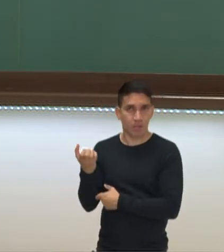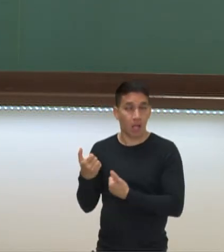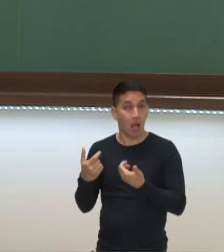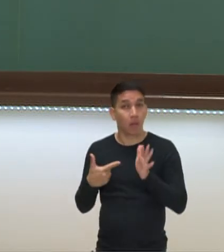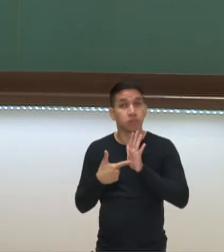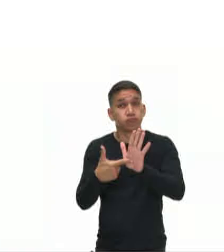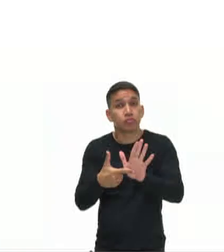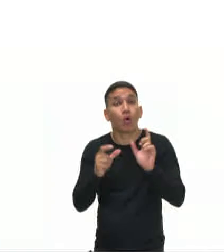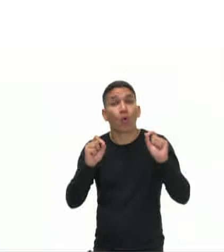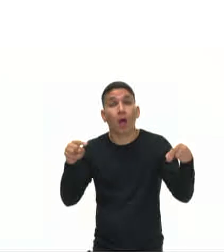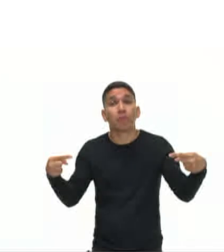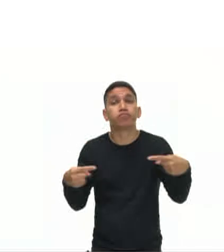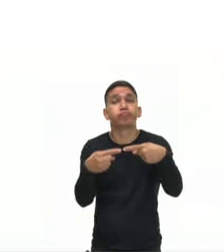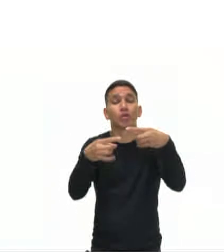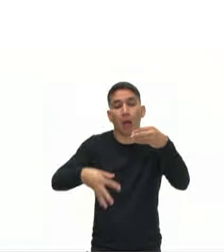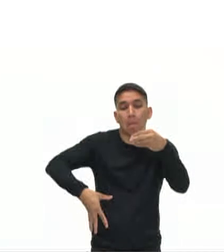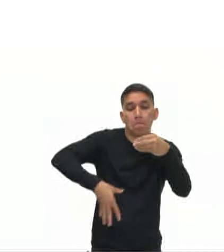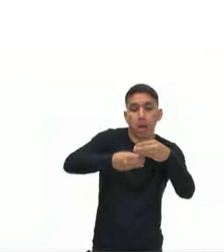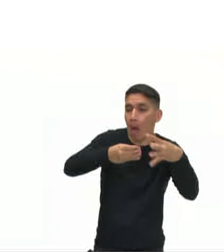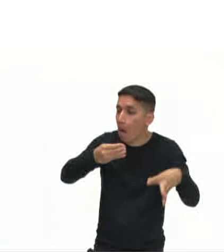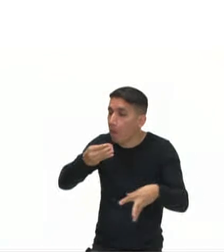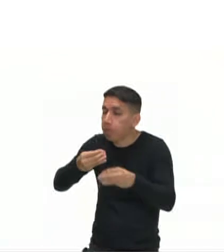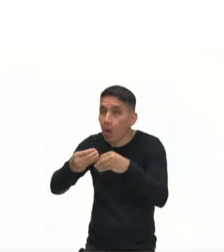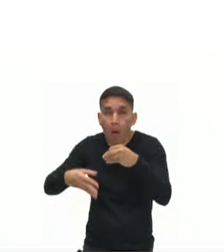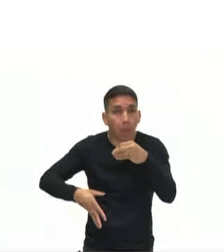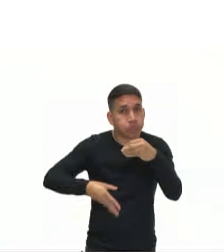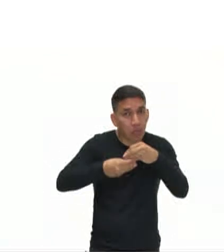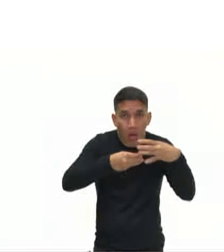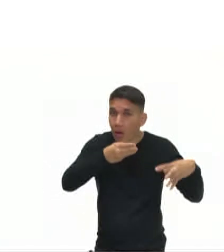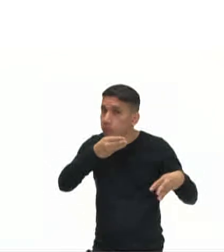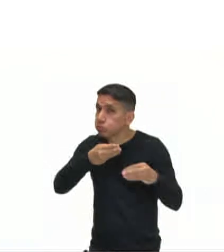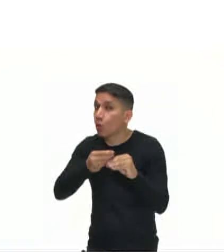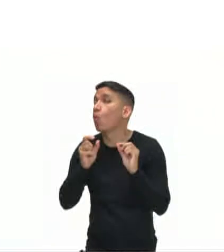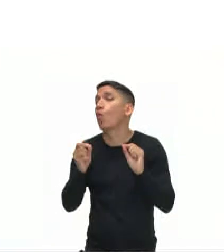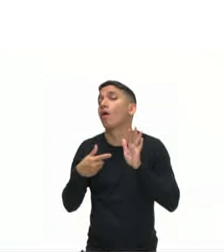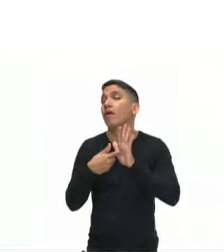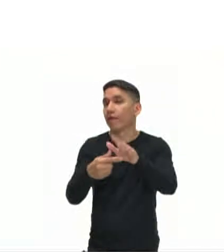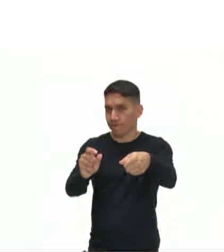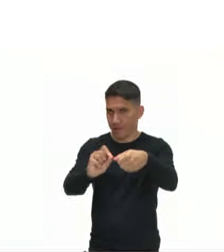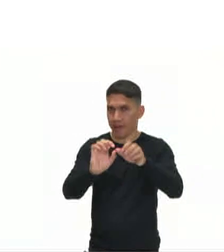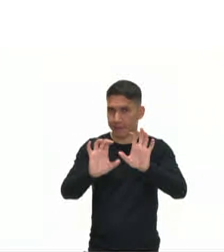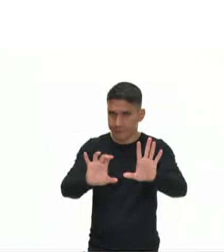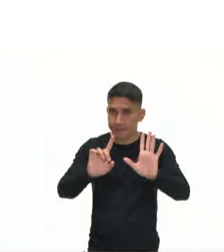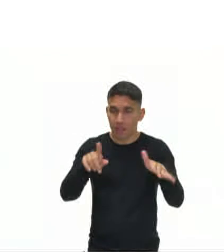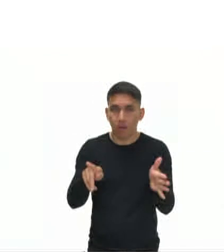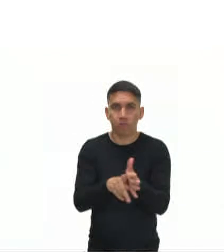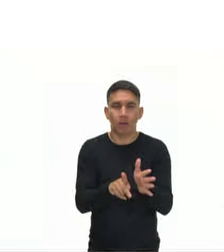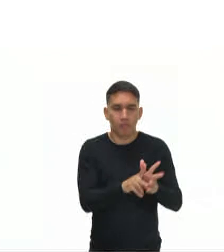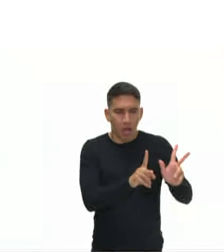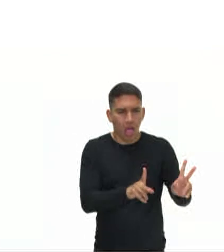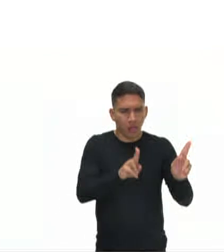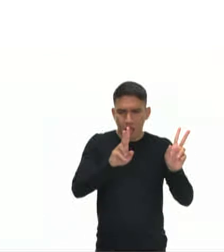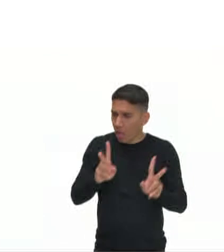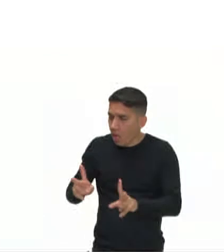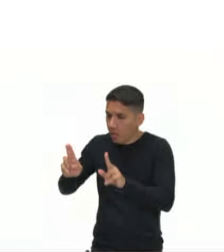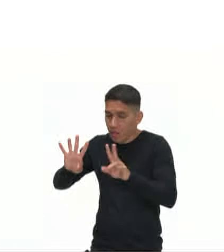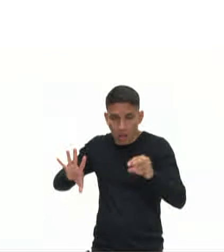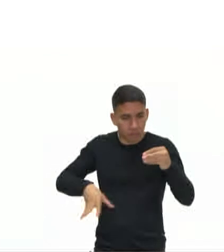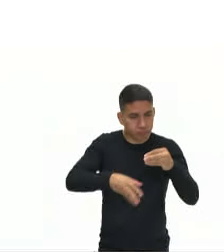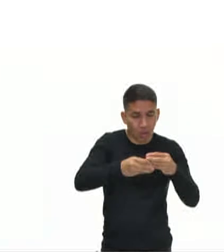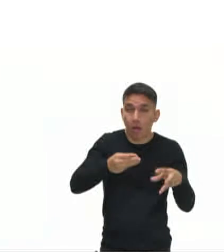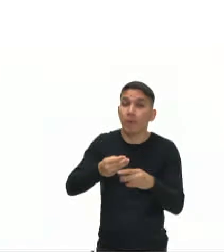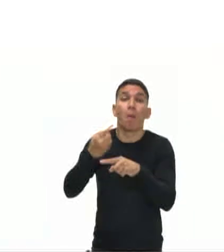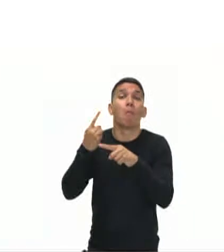uma relação de complementaridade, ou seja, um complementa o outro? Os textos se complementam porque o